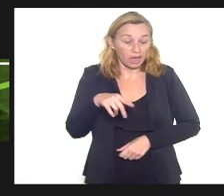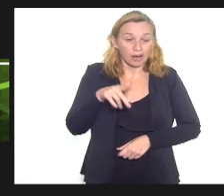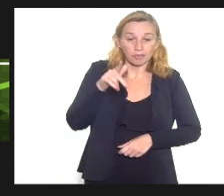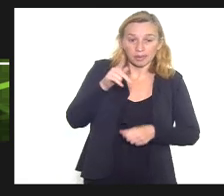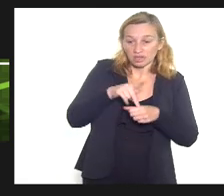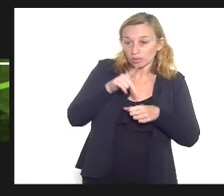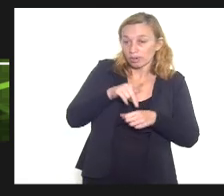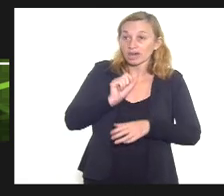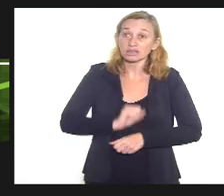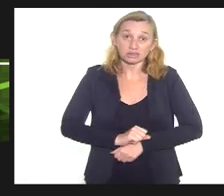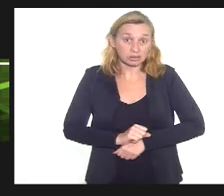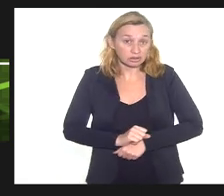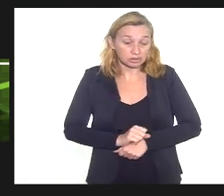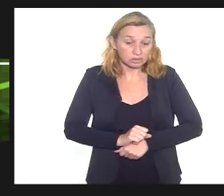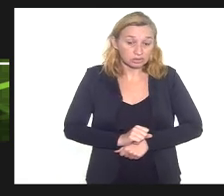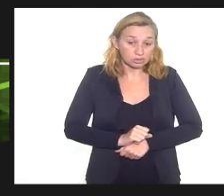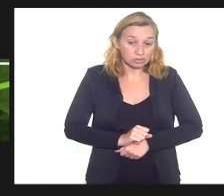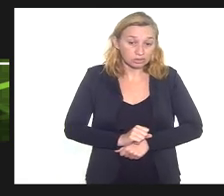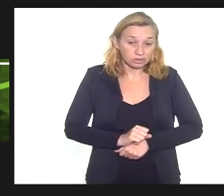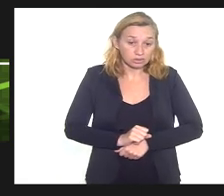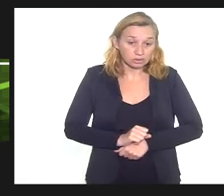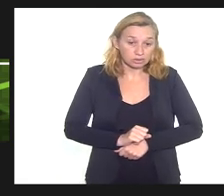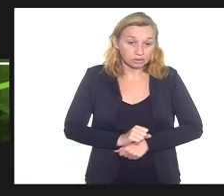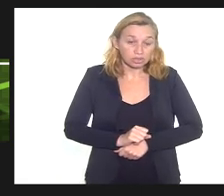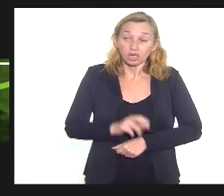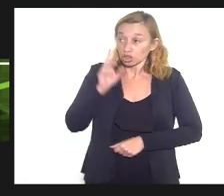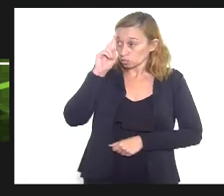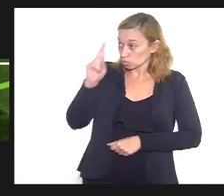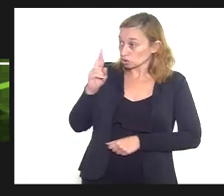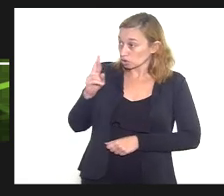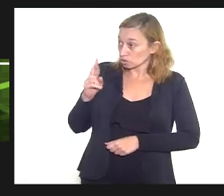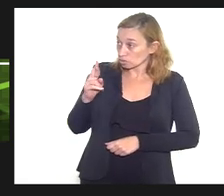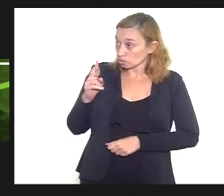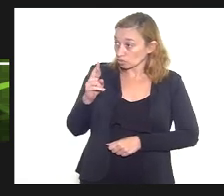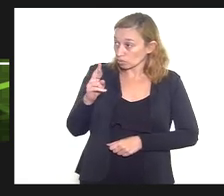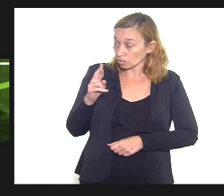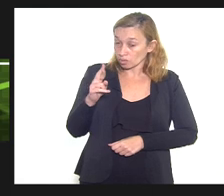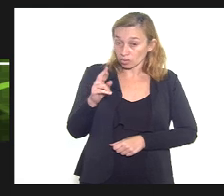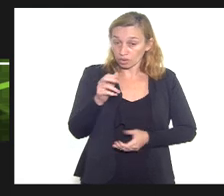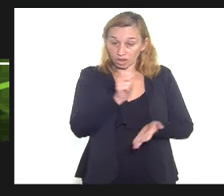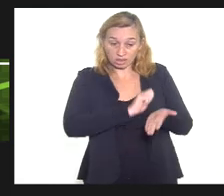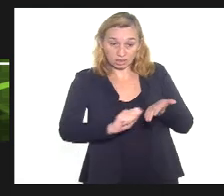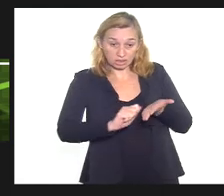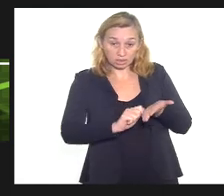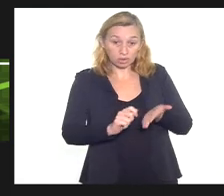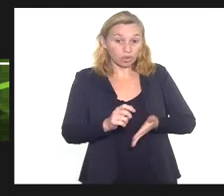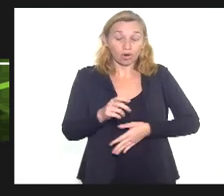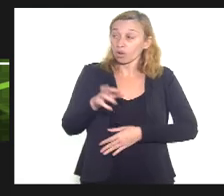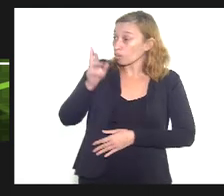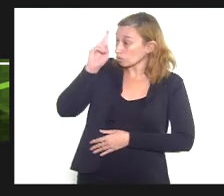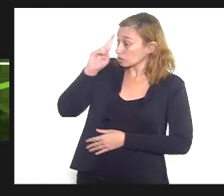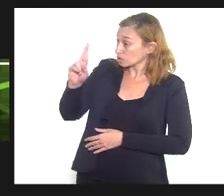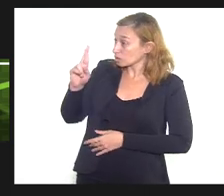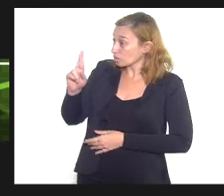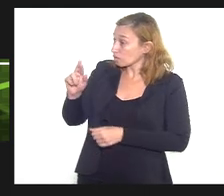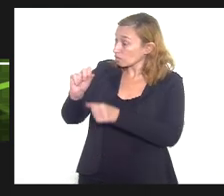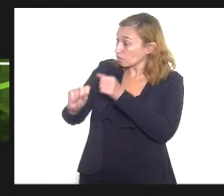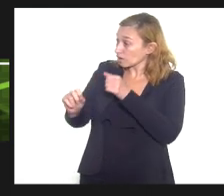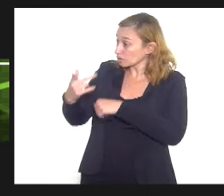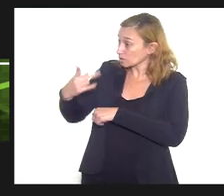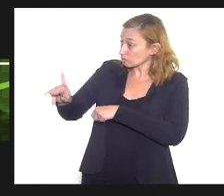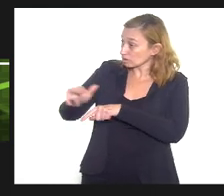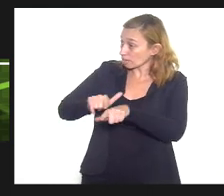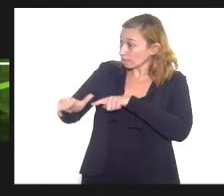faz e os senhores dão aval, os senhores que fazem a sua